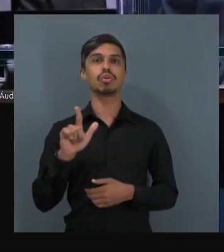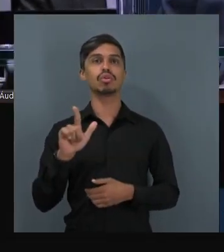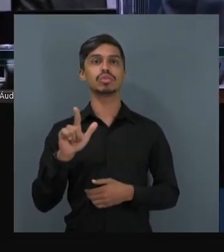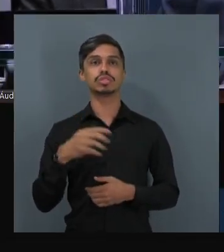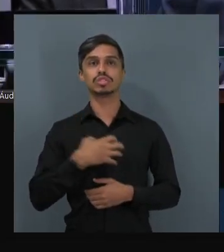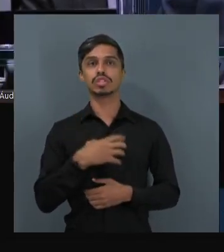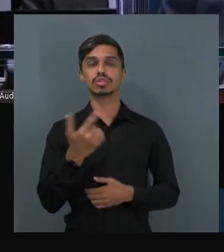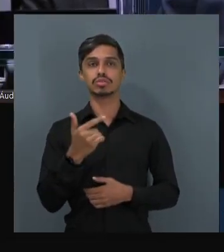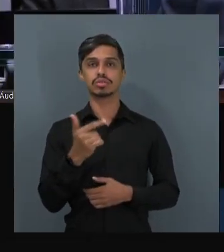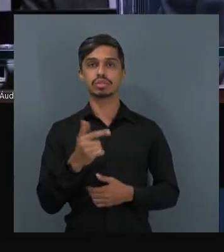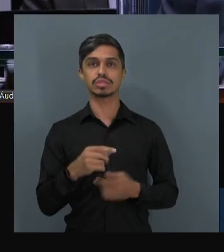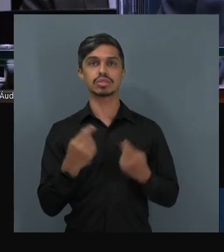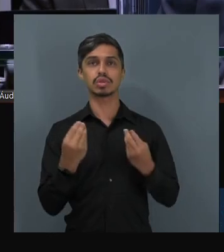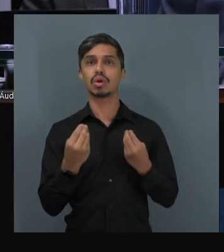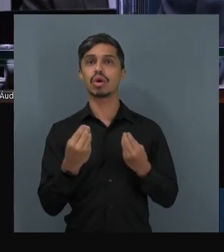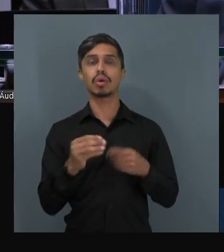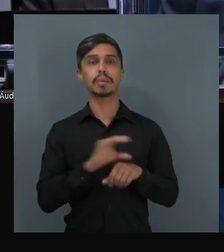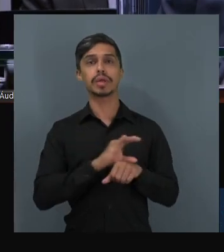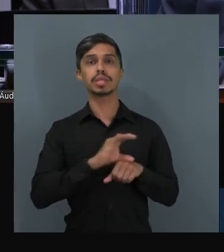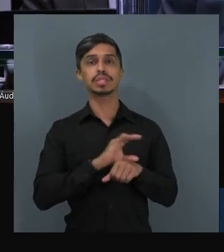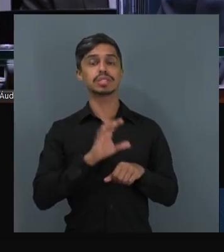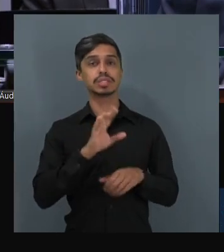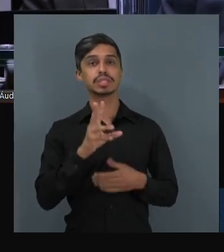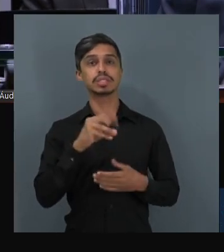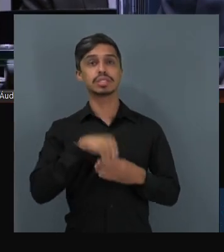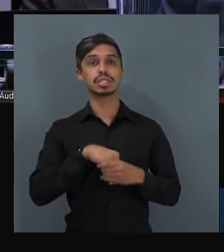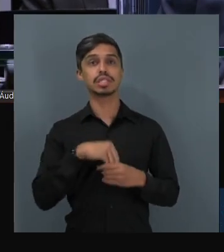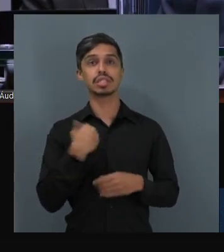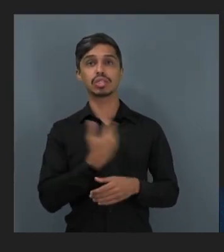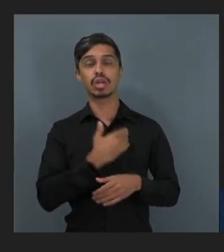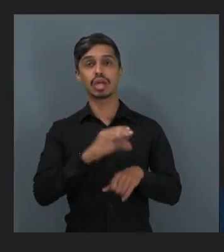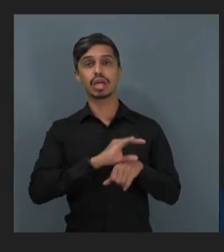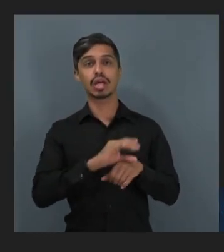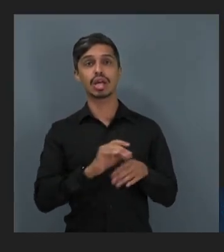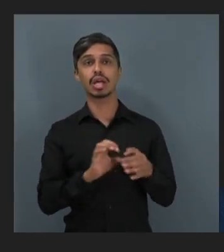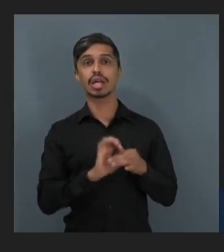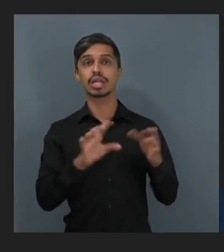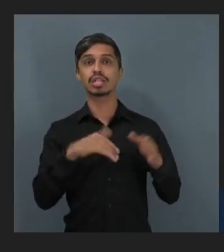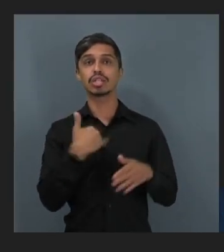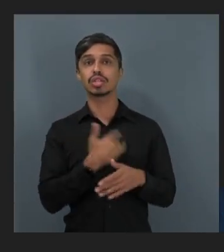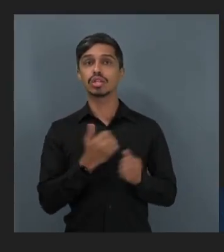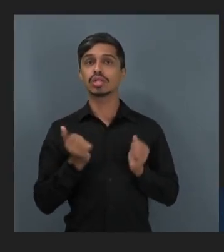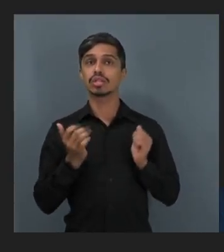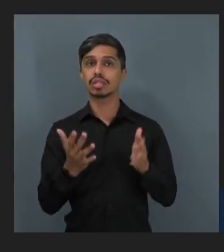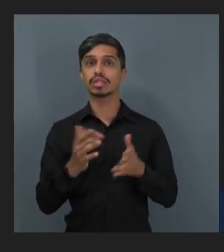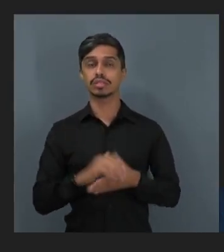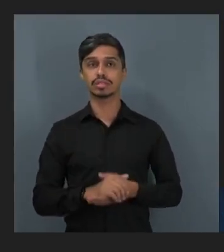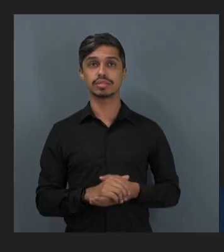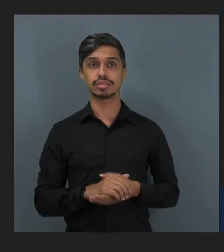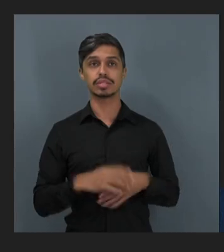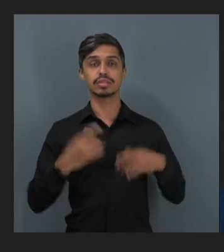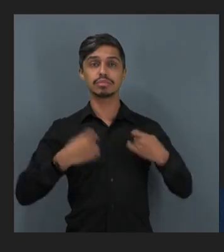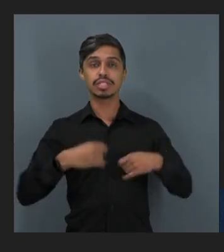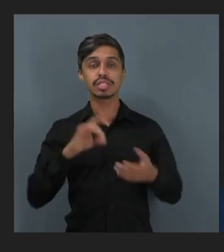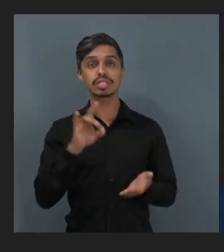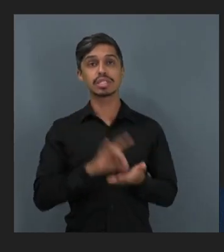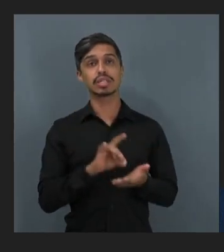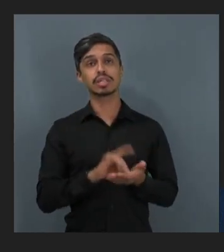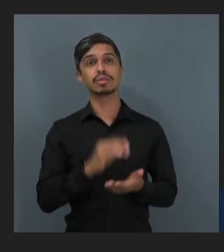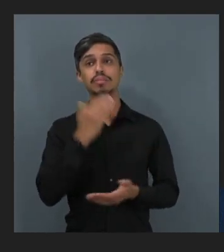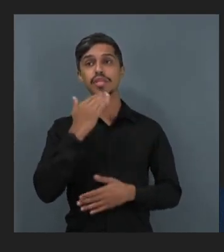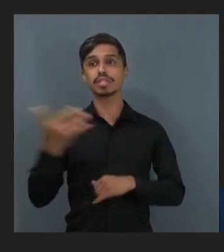outro jeito constitucional dentro da nossa Carta Magna para a gente agir que não seja efetivamente com pedido